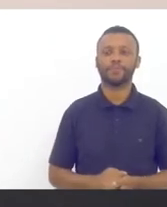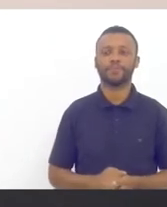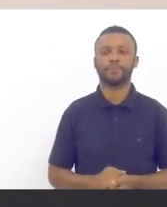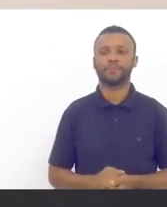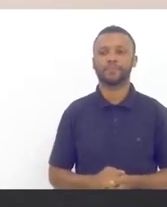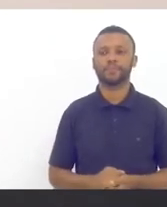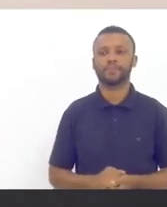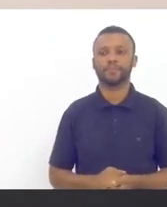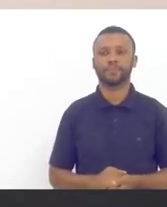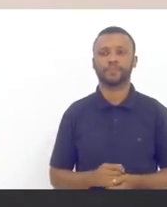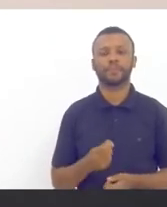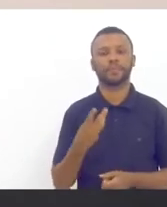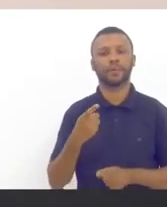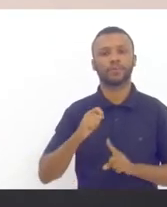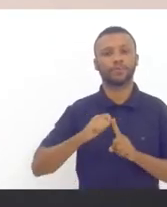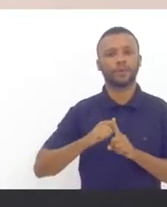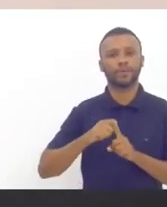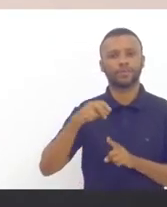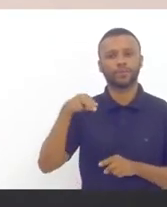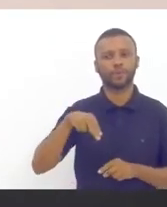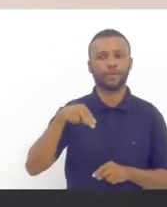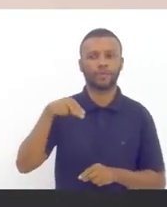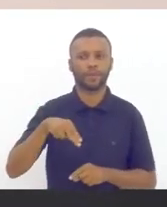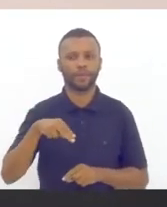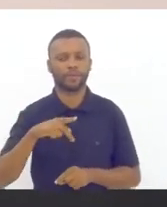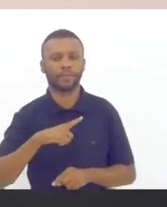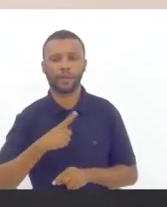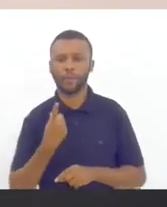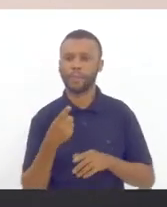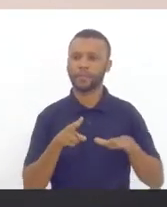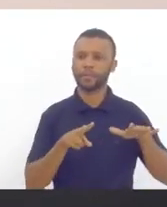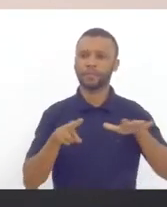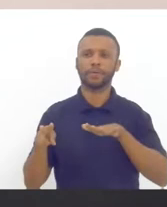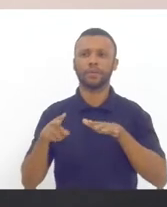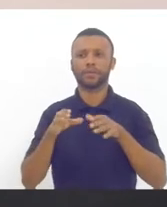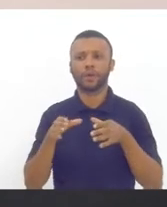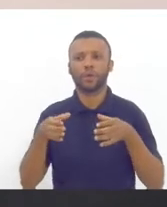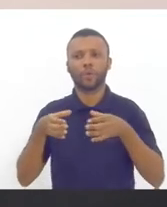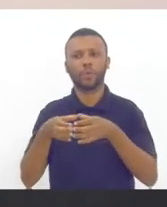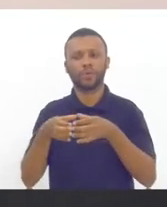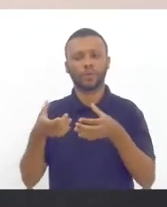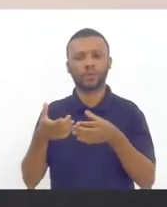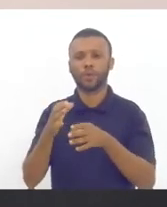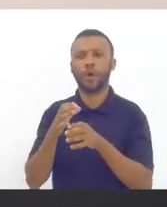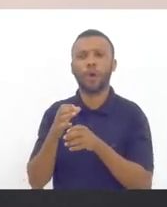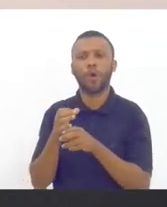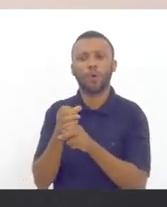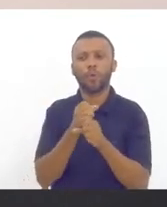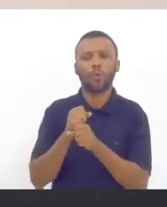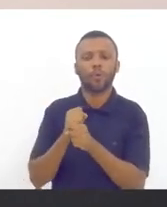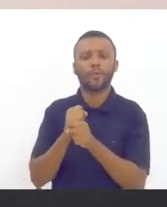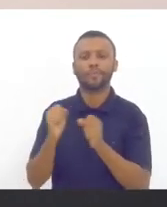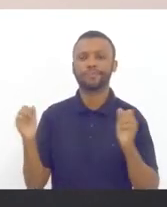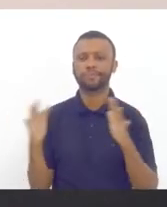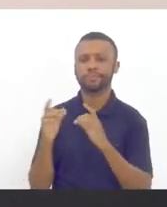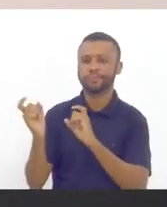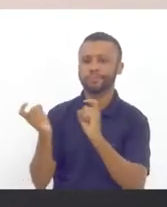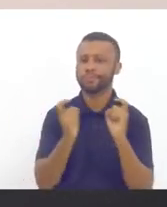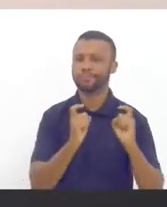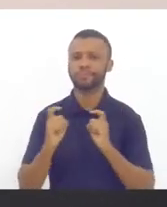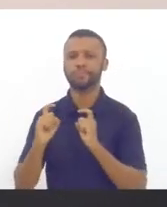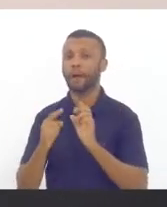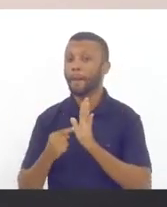novembro tem mais uma semana que a Comissão de Orçamento vai se reunir e apresentar o parecer sobre as